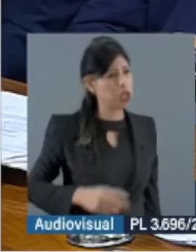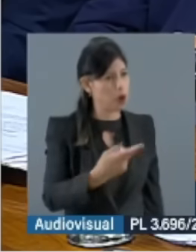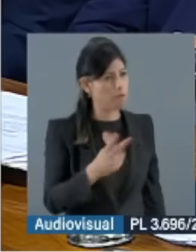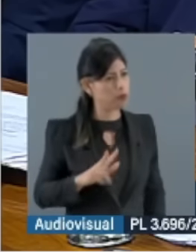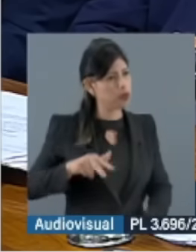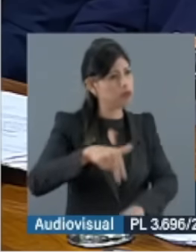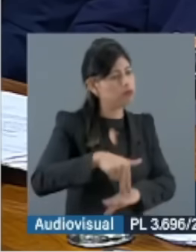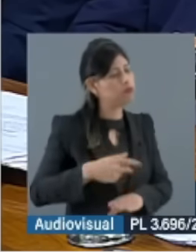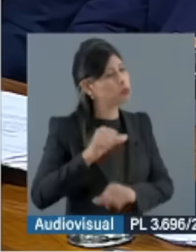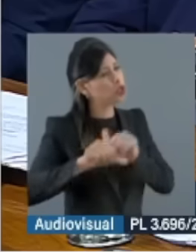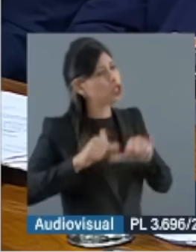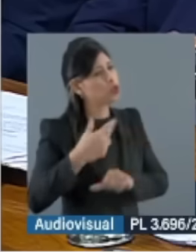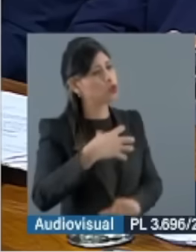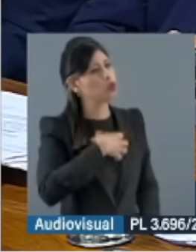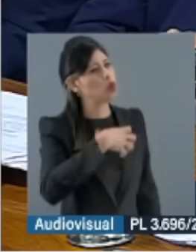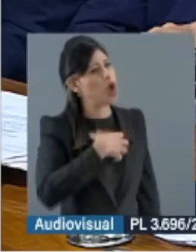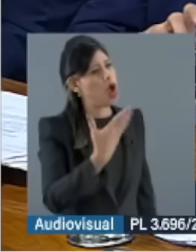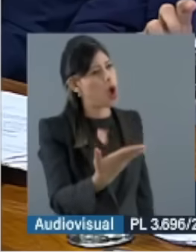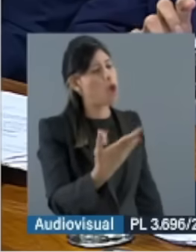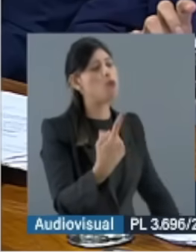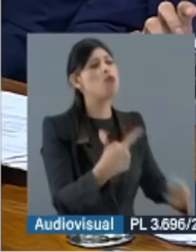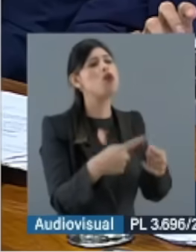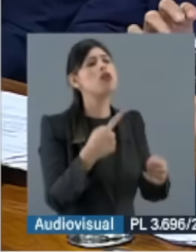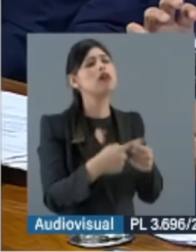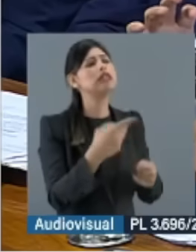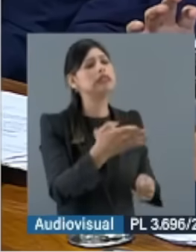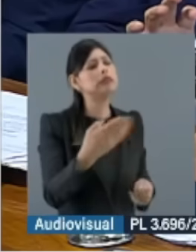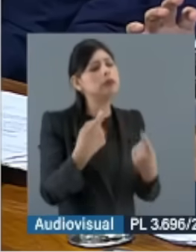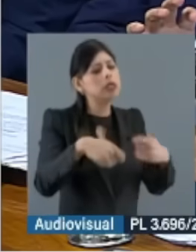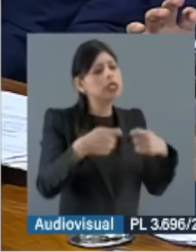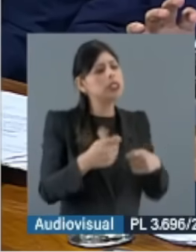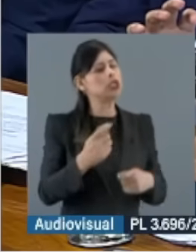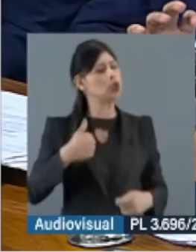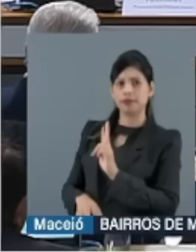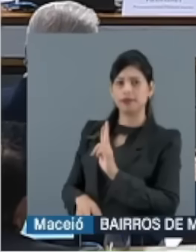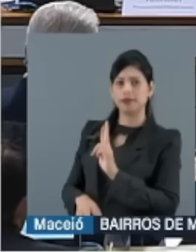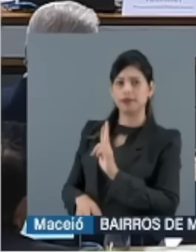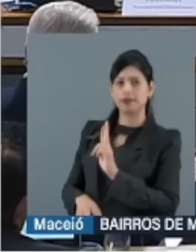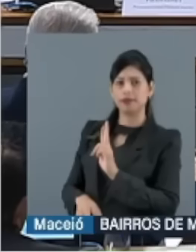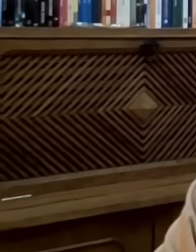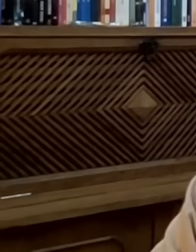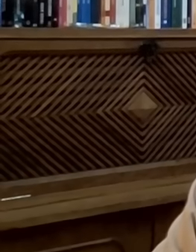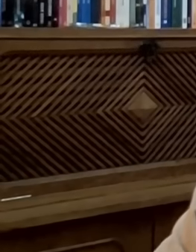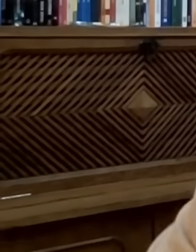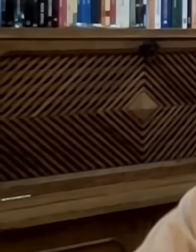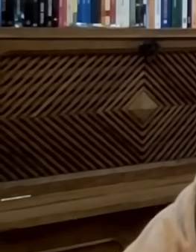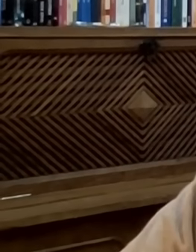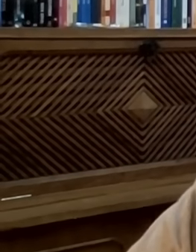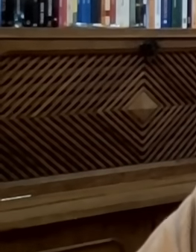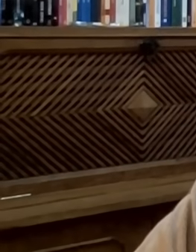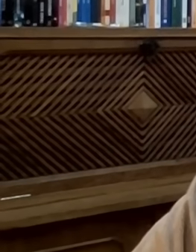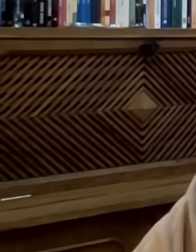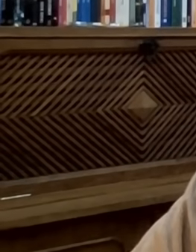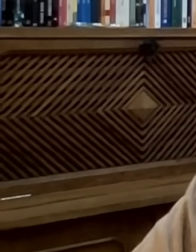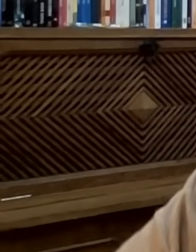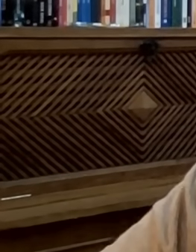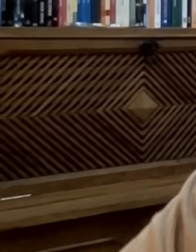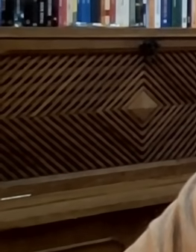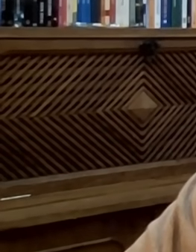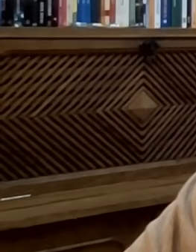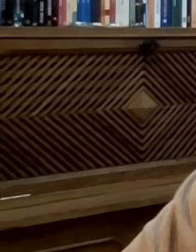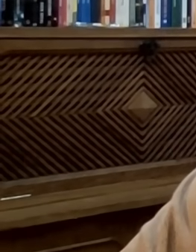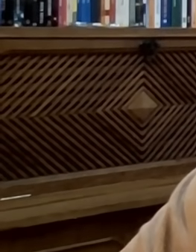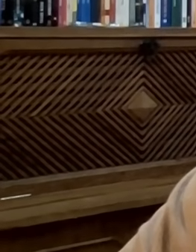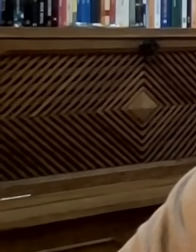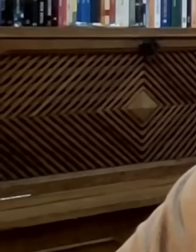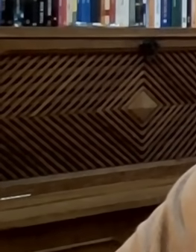forma e defendo sobretudo a constituição Muito obrigado e aí talvez o maior ponto de tensão e